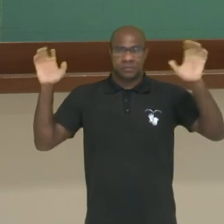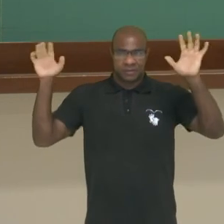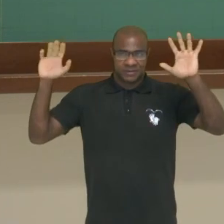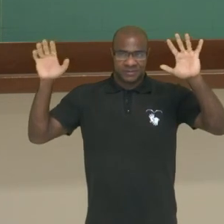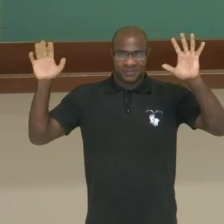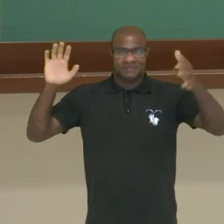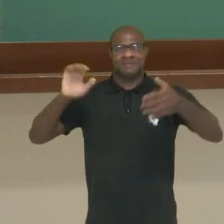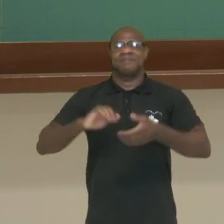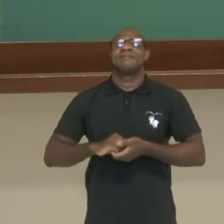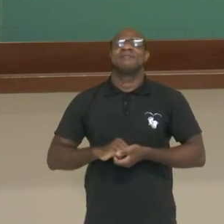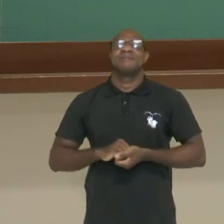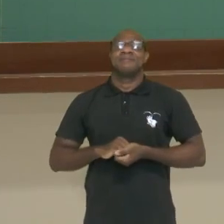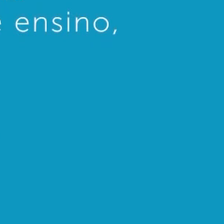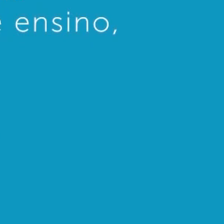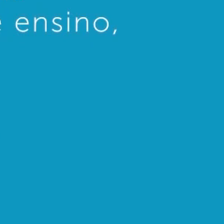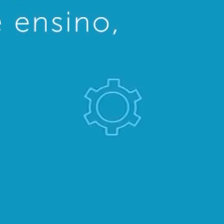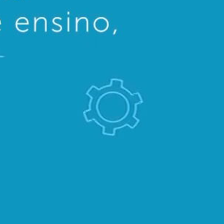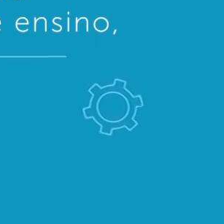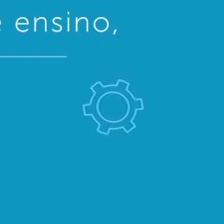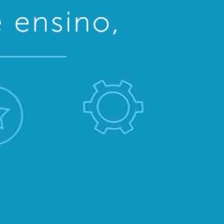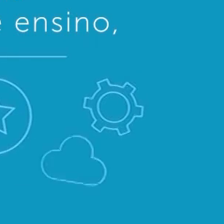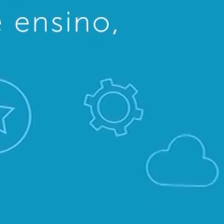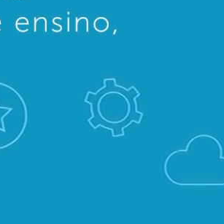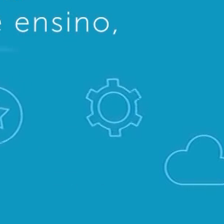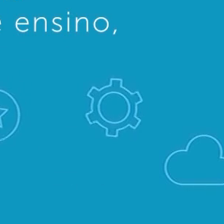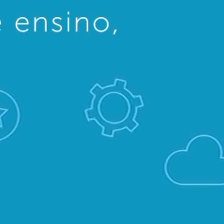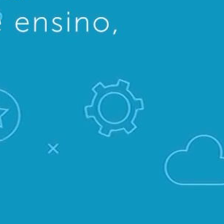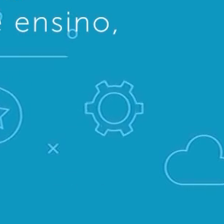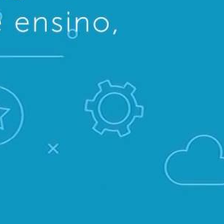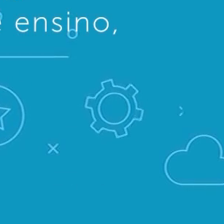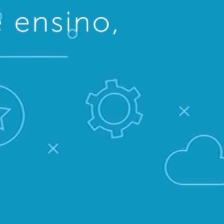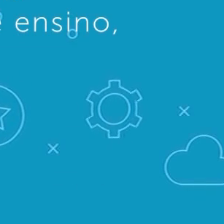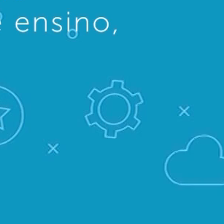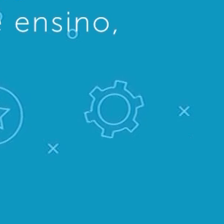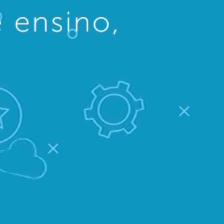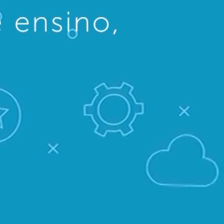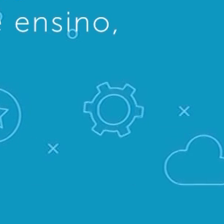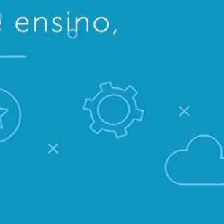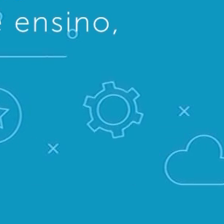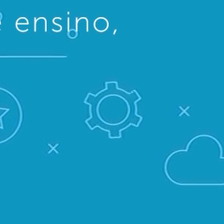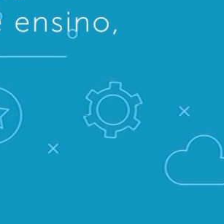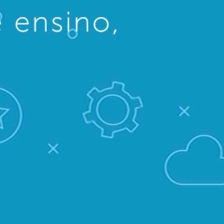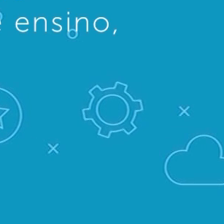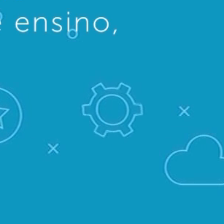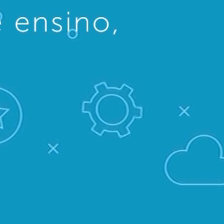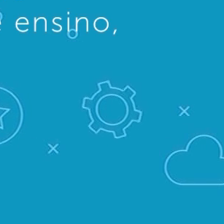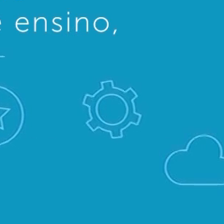ok?